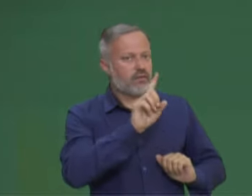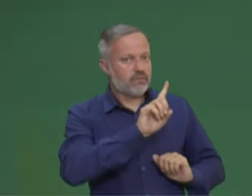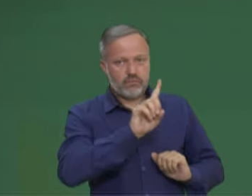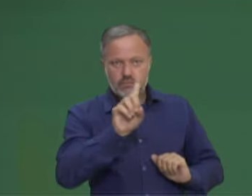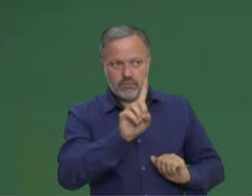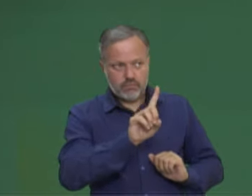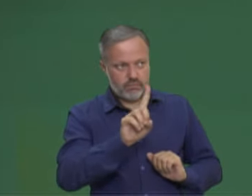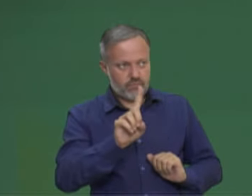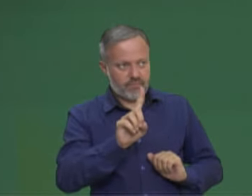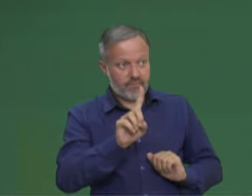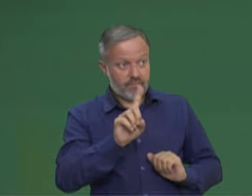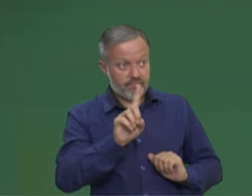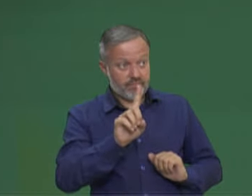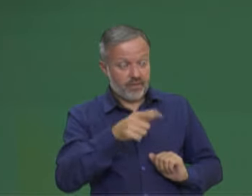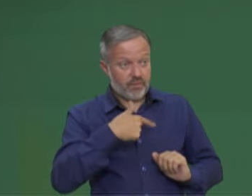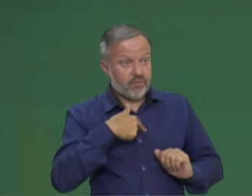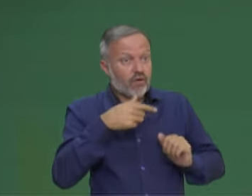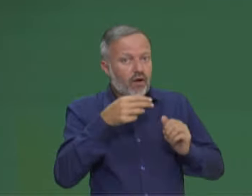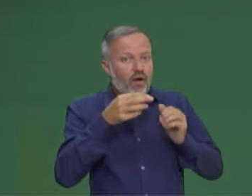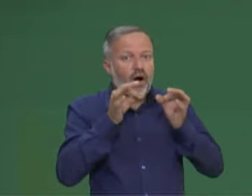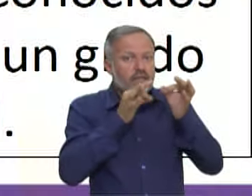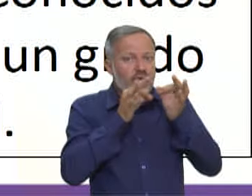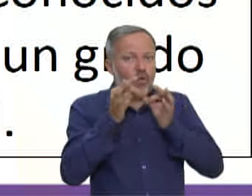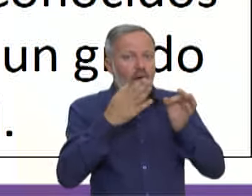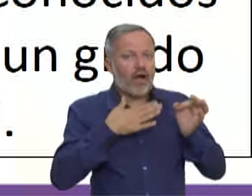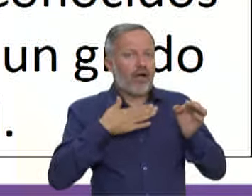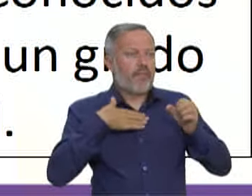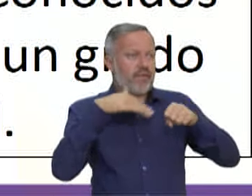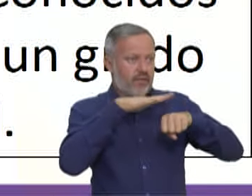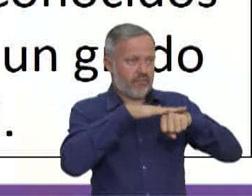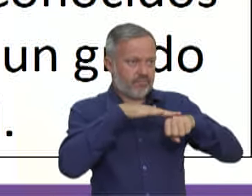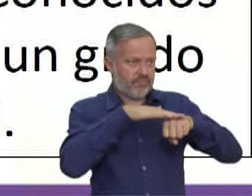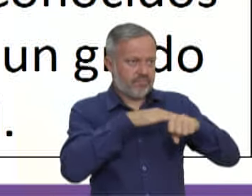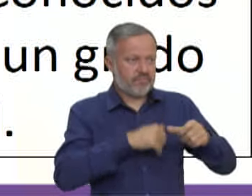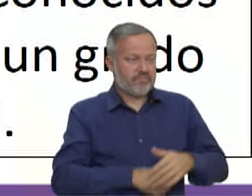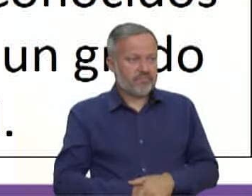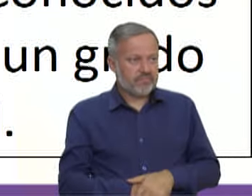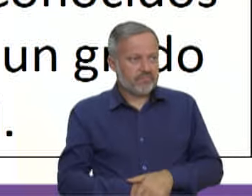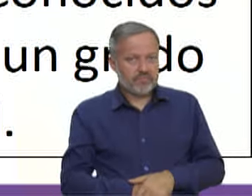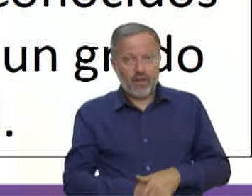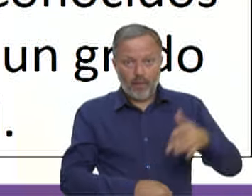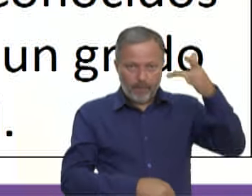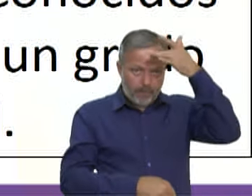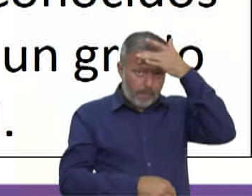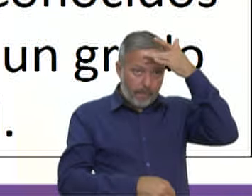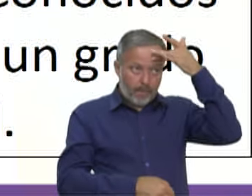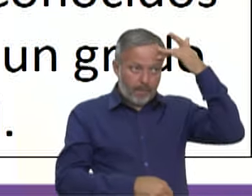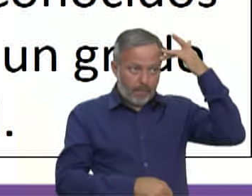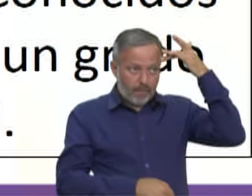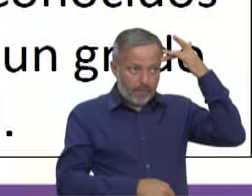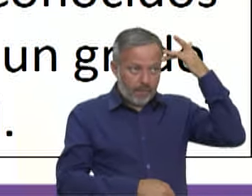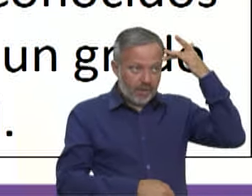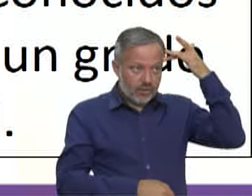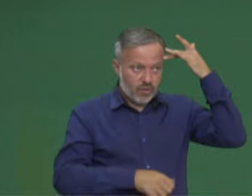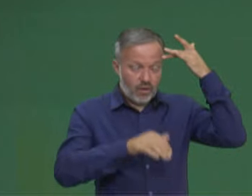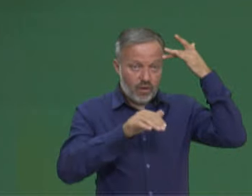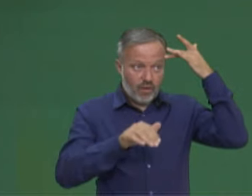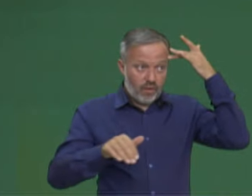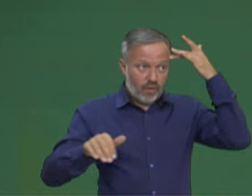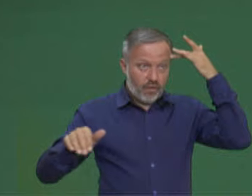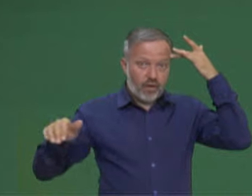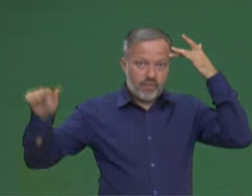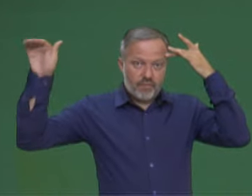vou me comportar. Então, eu vou adequar a minha linguagem. Personas maiores ou desconhecidas.